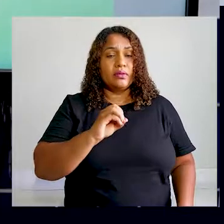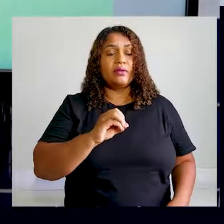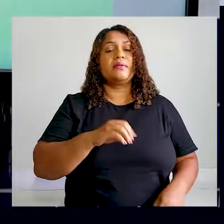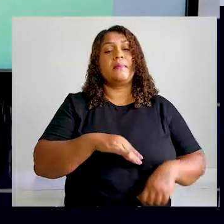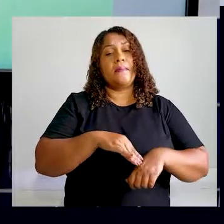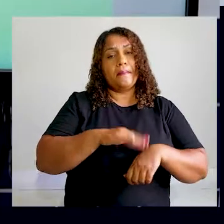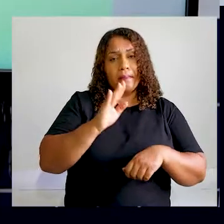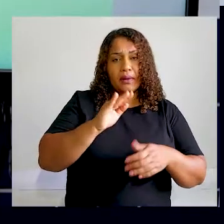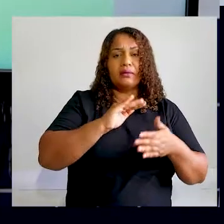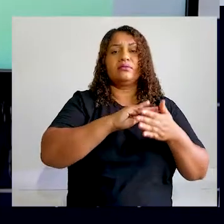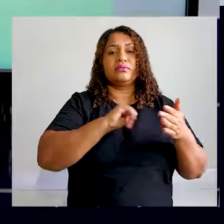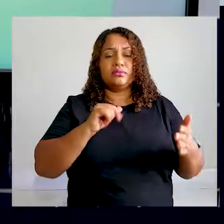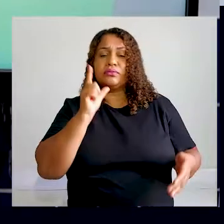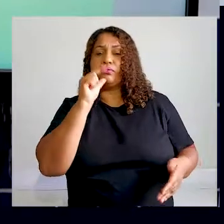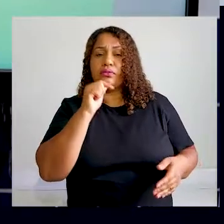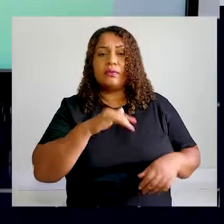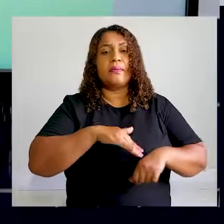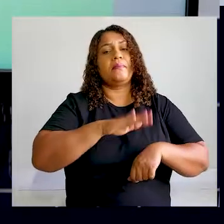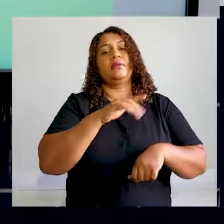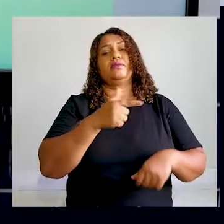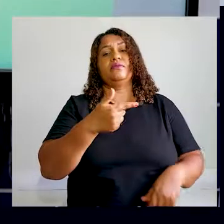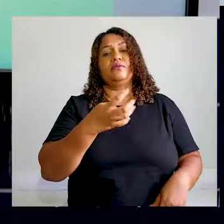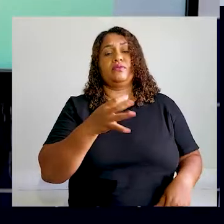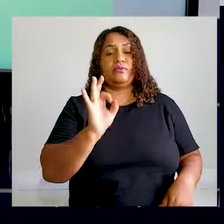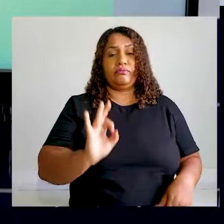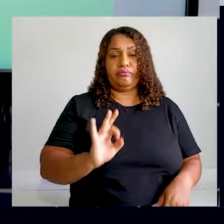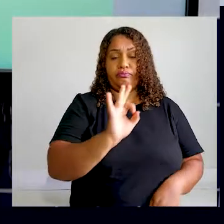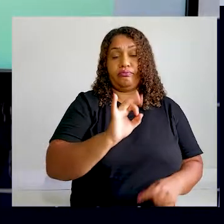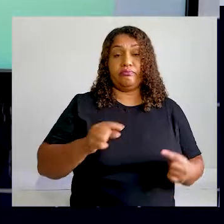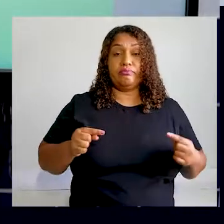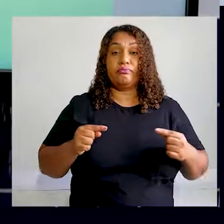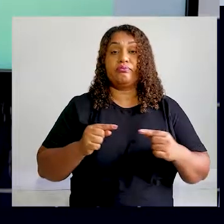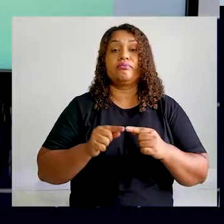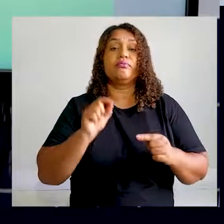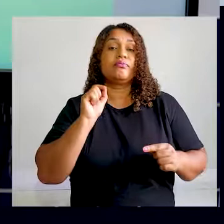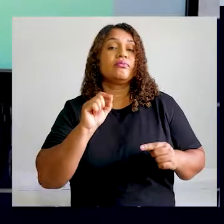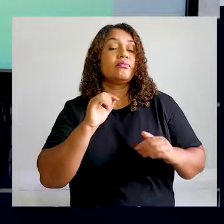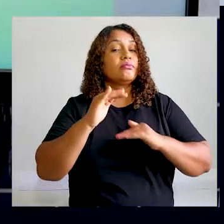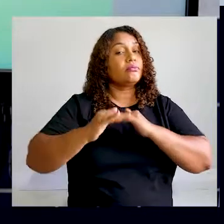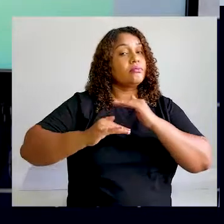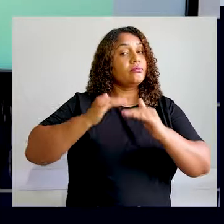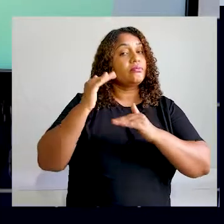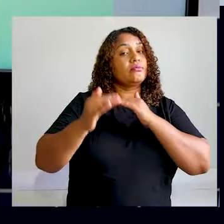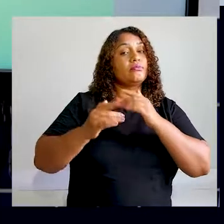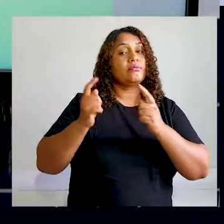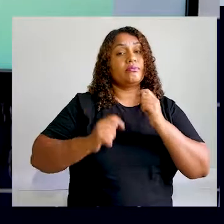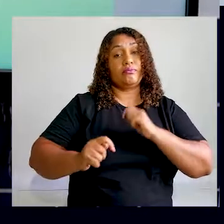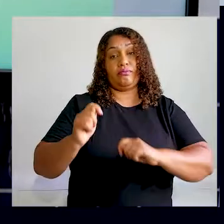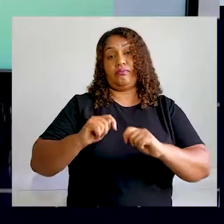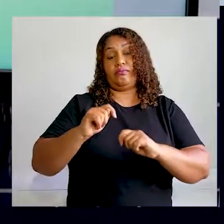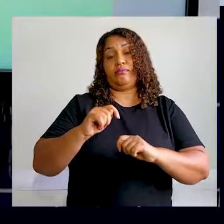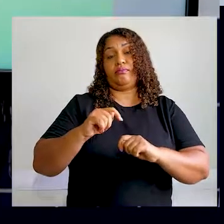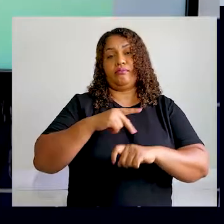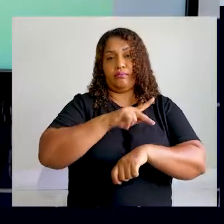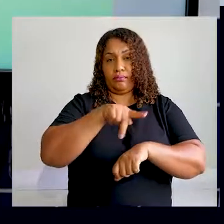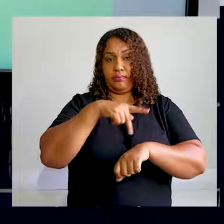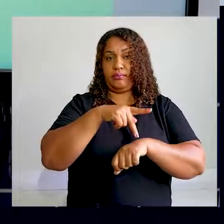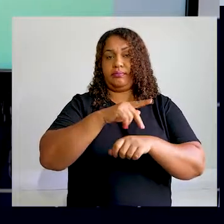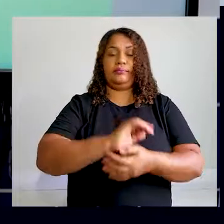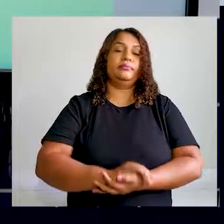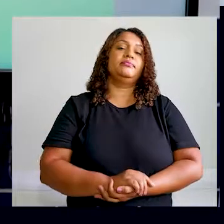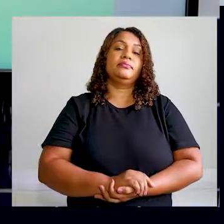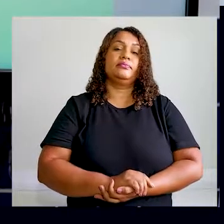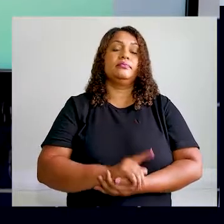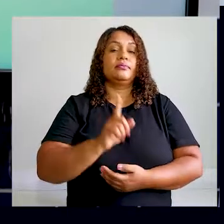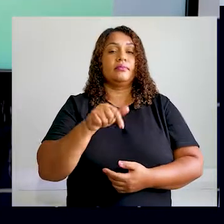a retirada aumente mais 24%. E isso está relacionado ao desenvolvimento econômico do